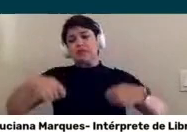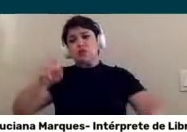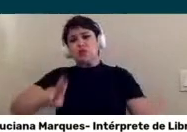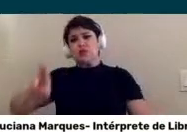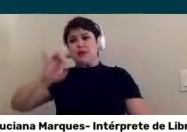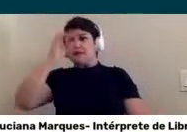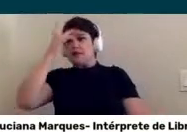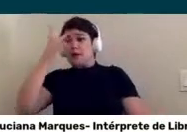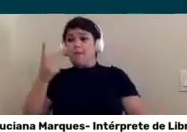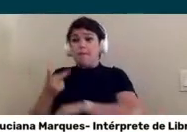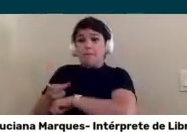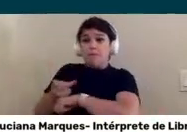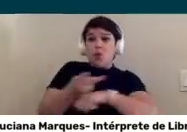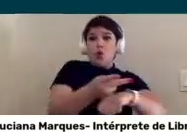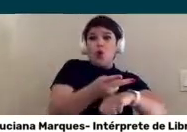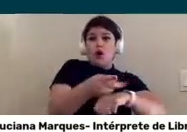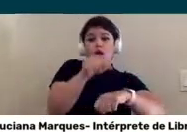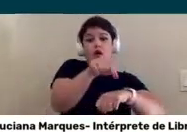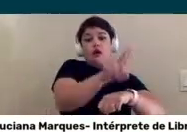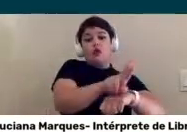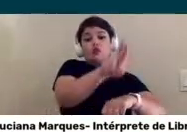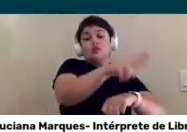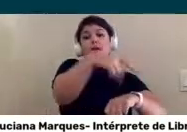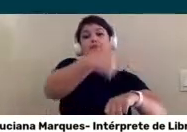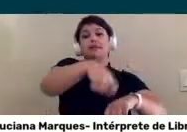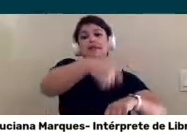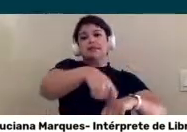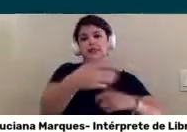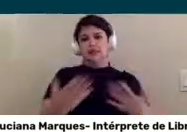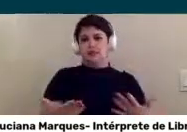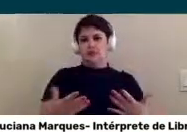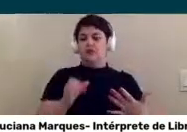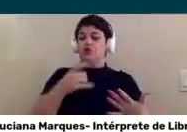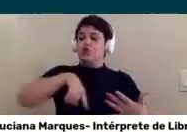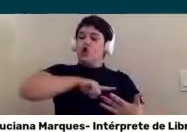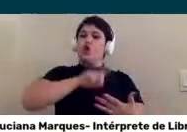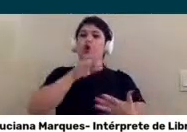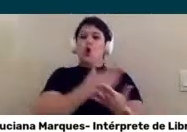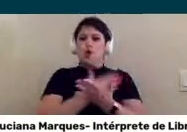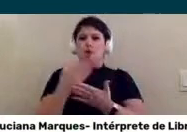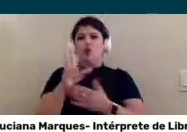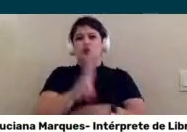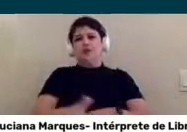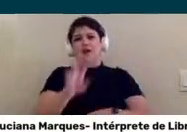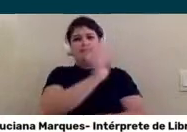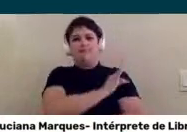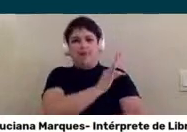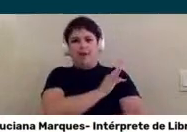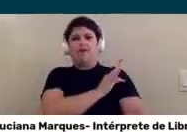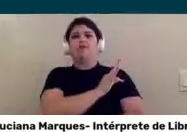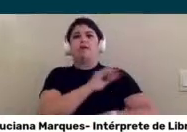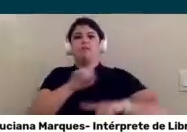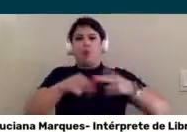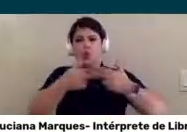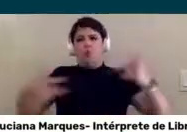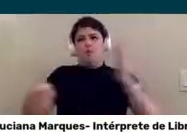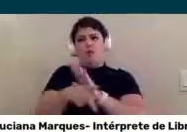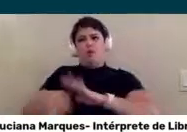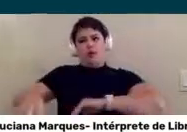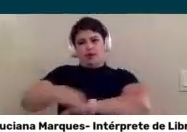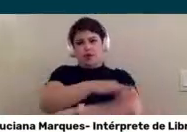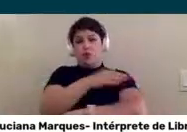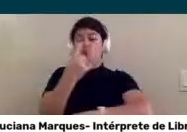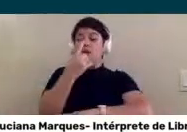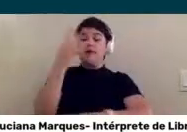né? Então a gente começou a usar as técnicas de produto para arquitetura. E uma das teorias de produto é a